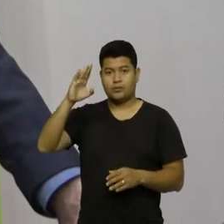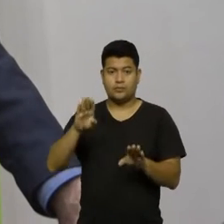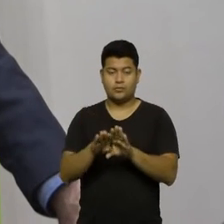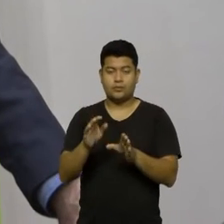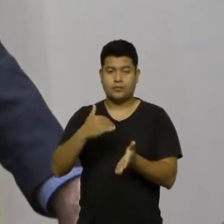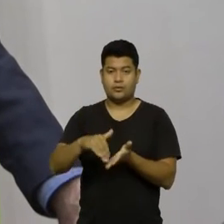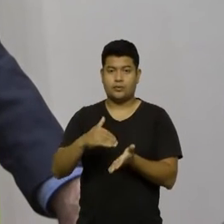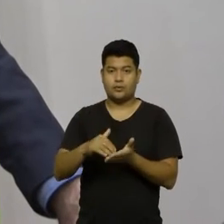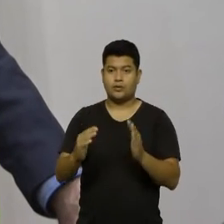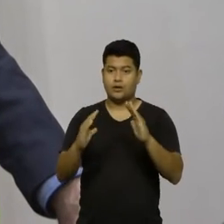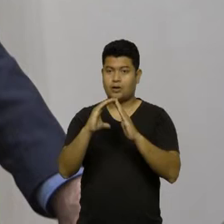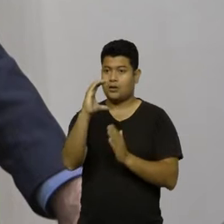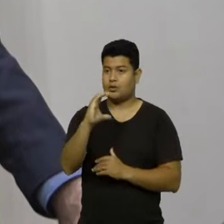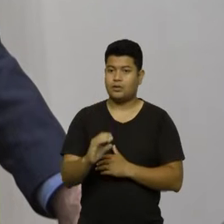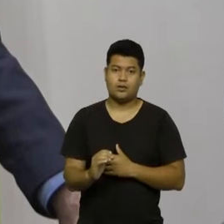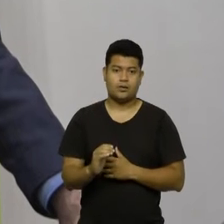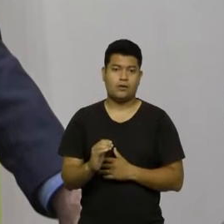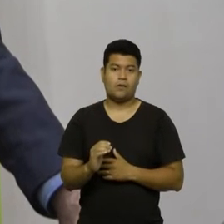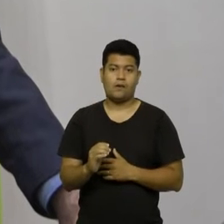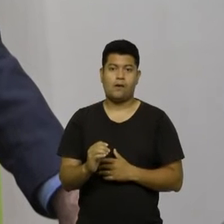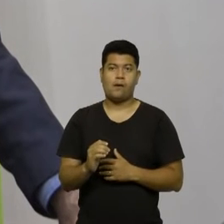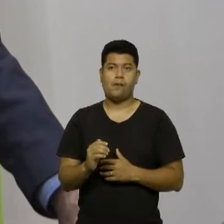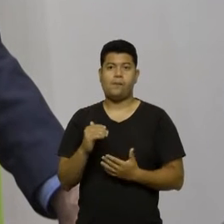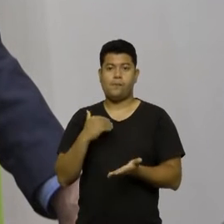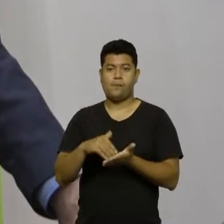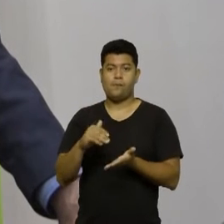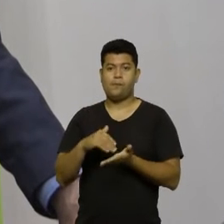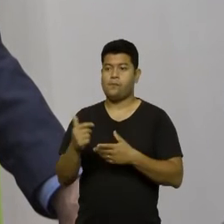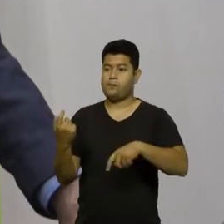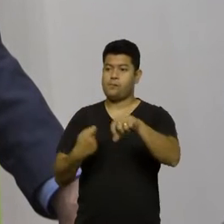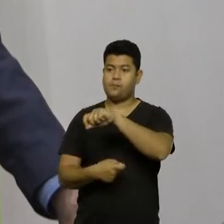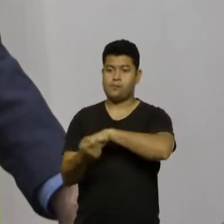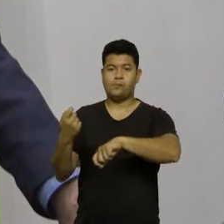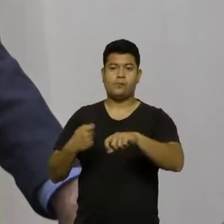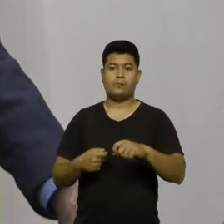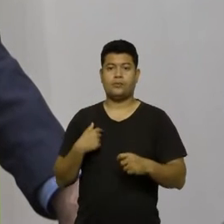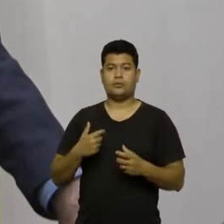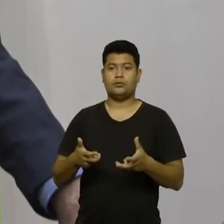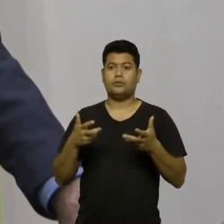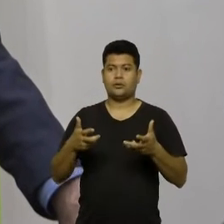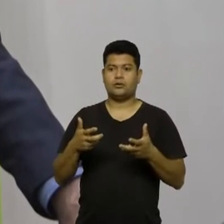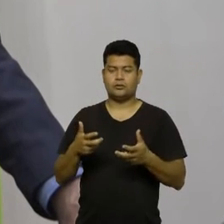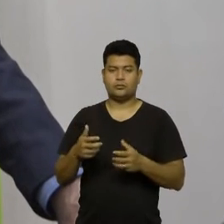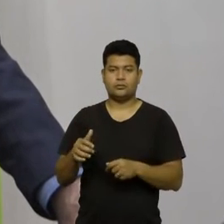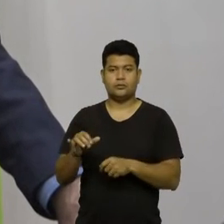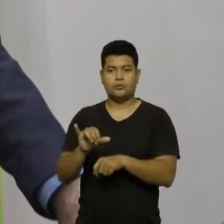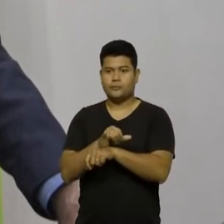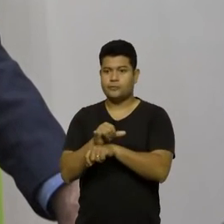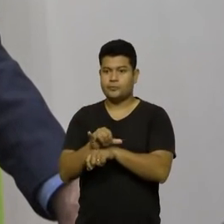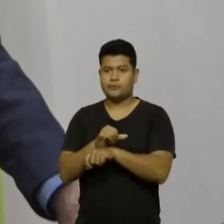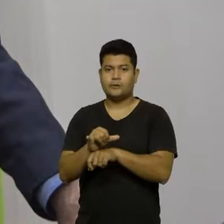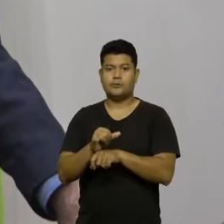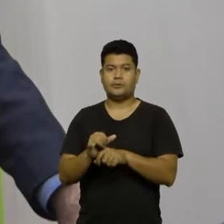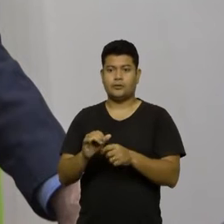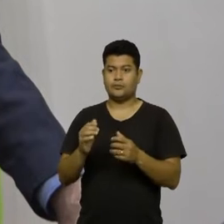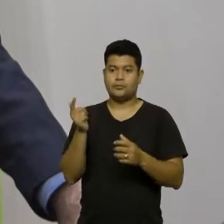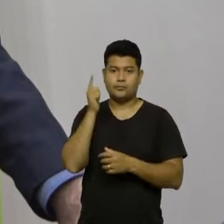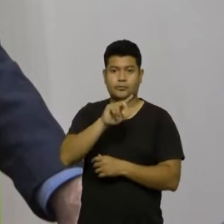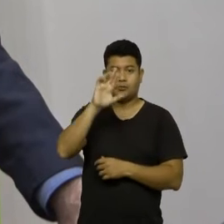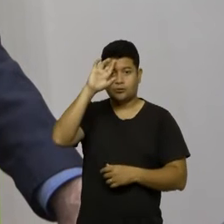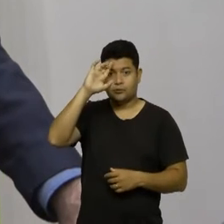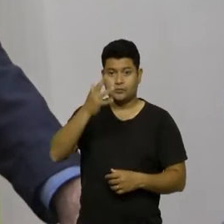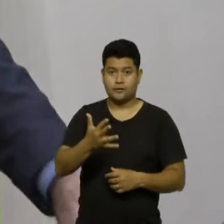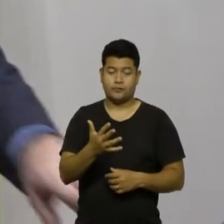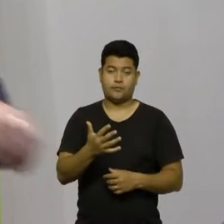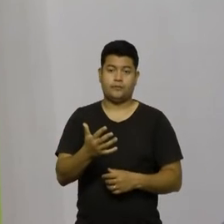Civil, com a Secretaria da Fazenda, buscando uma solução em relação